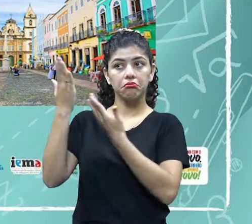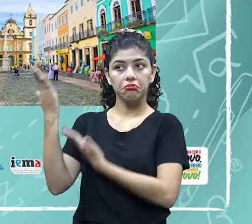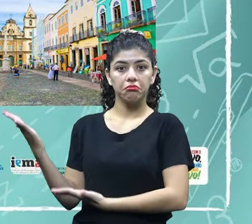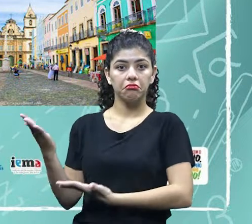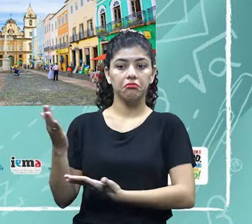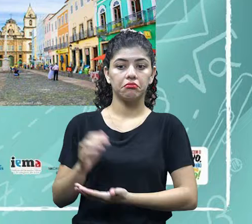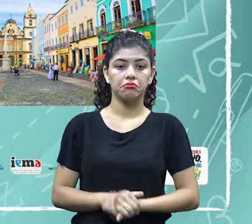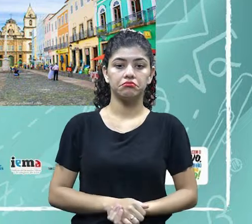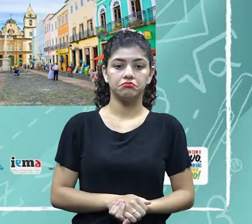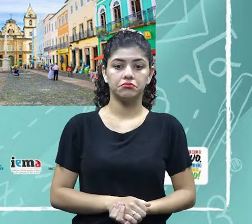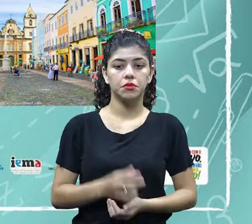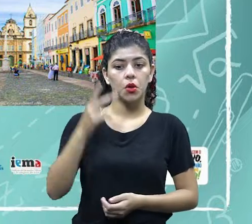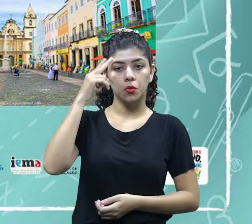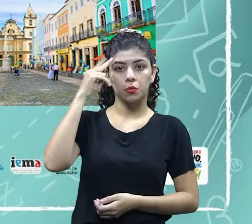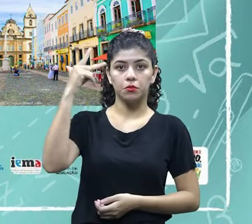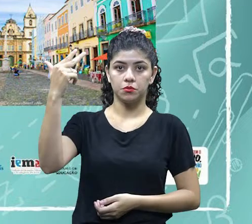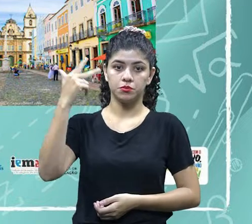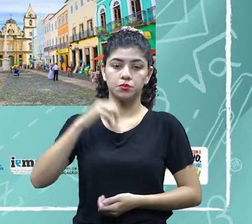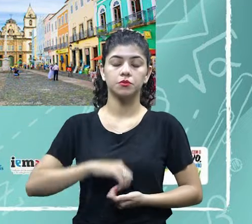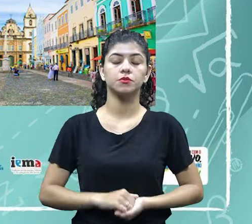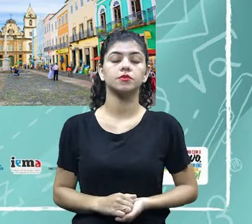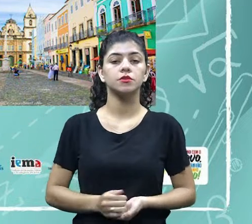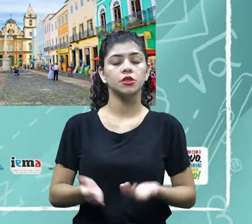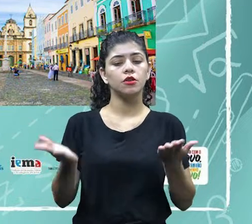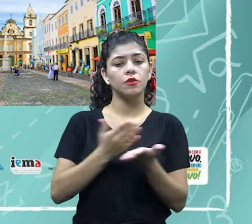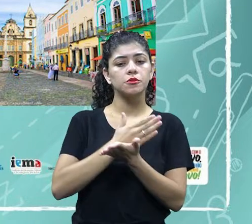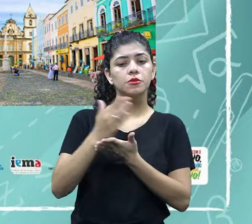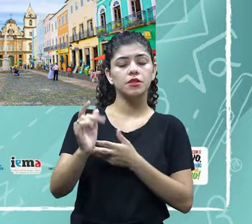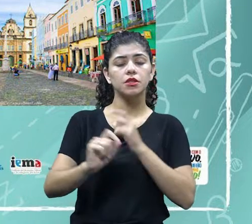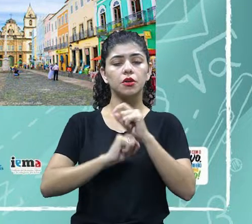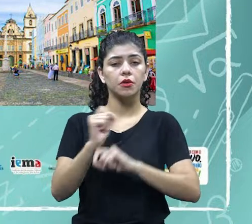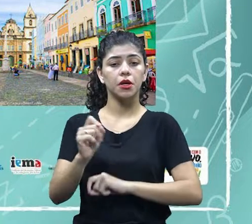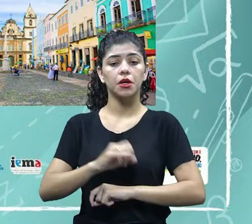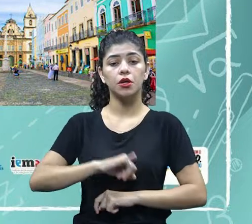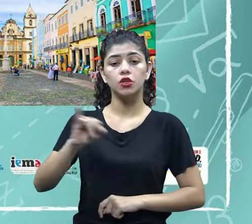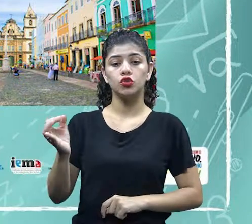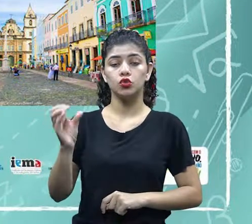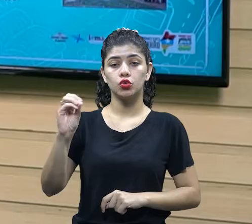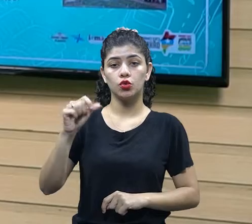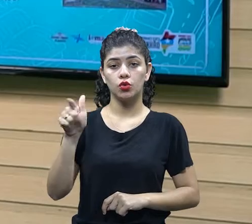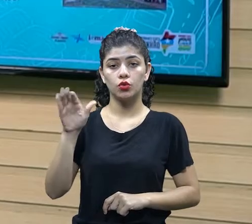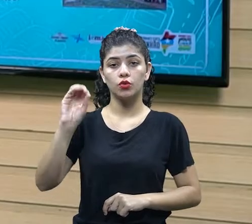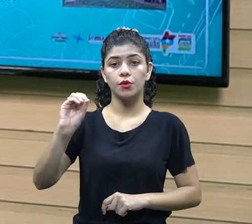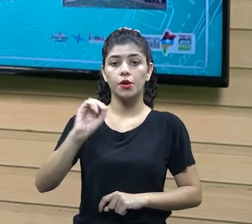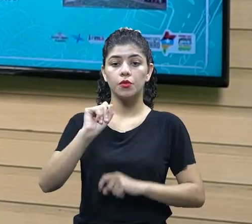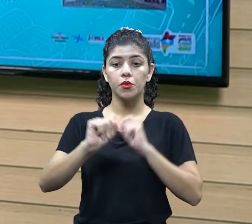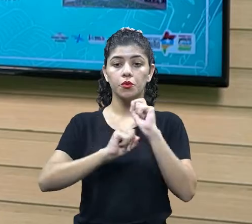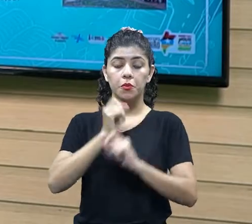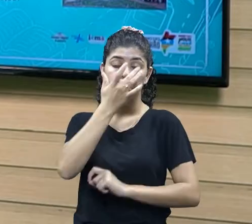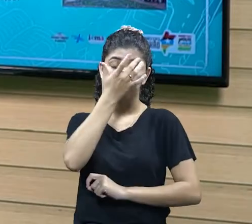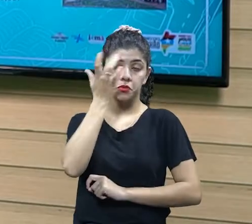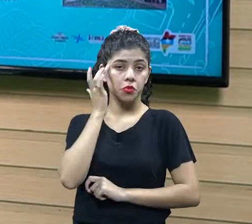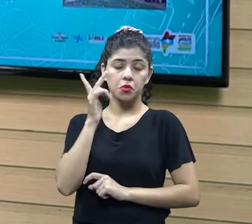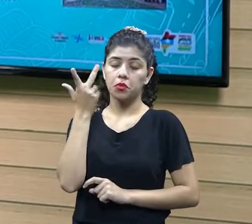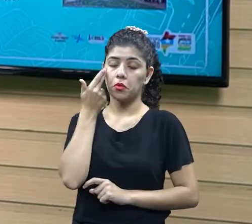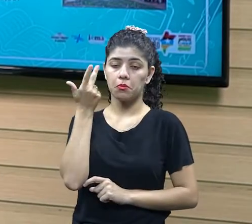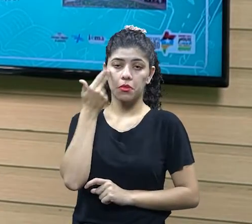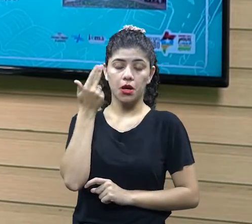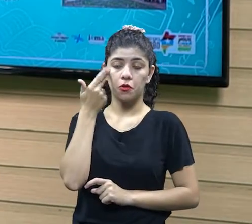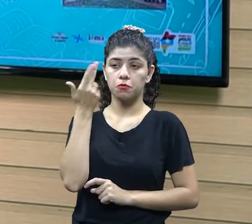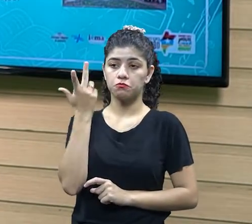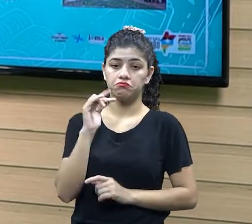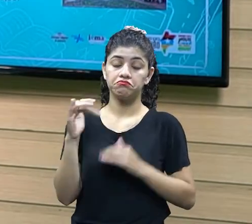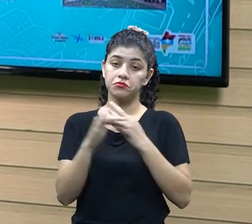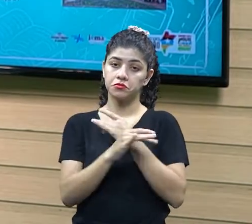de uma história. Então, vamos começar aqui. Vamos falar de João. João é uma pessoa comum, cidadão